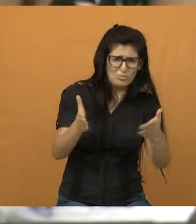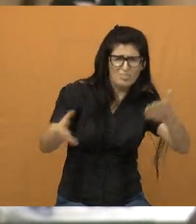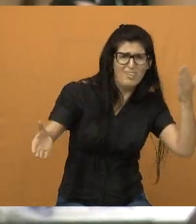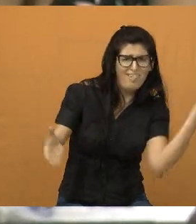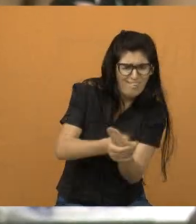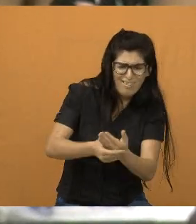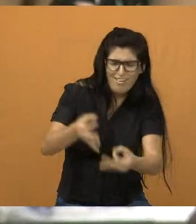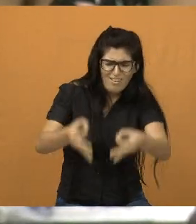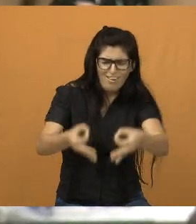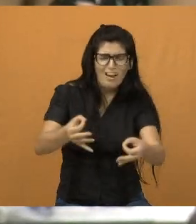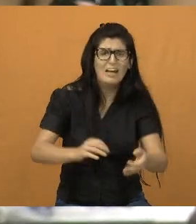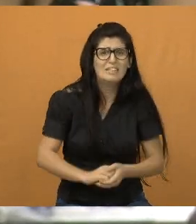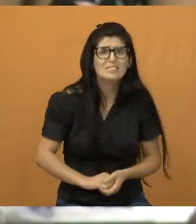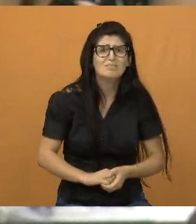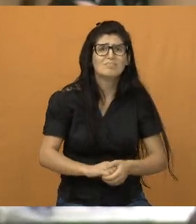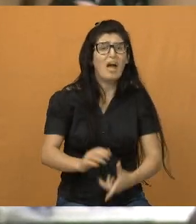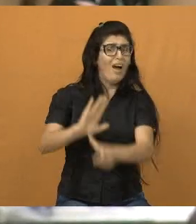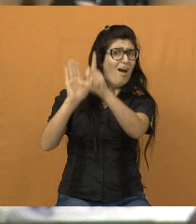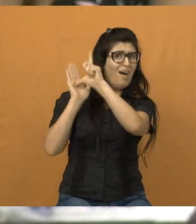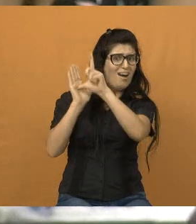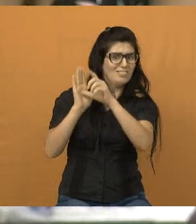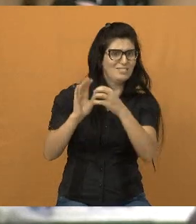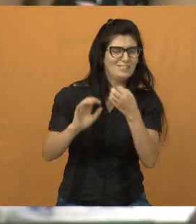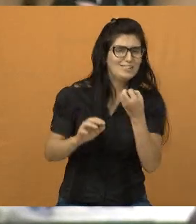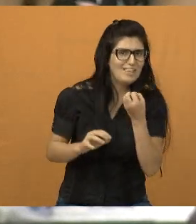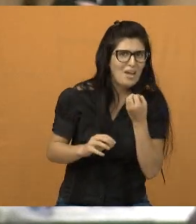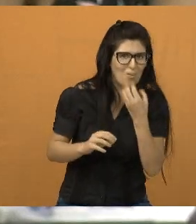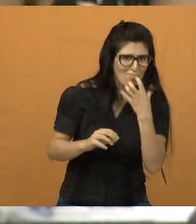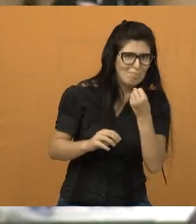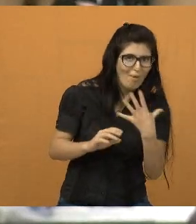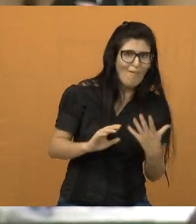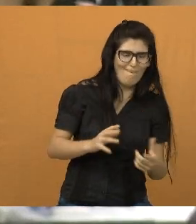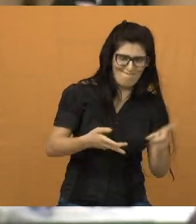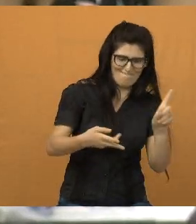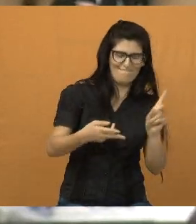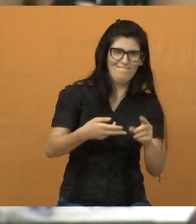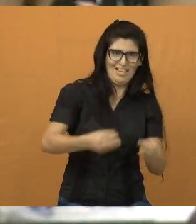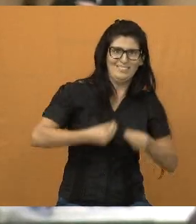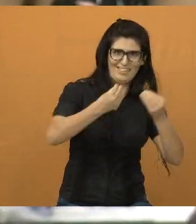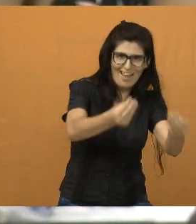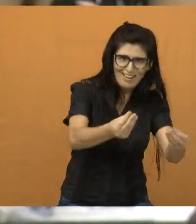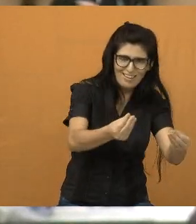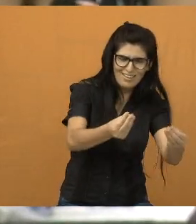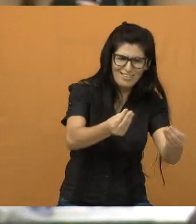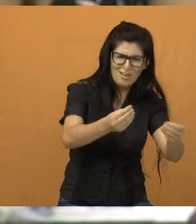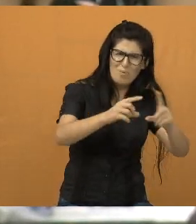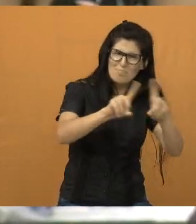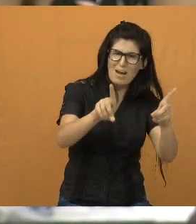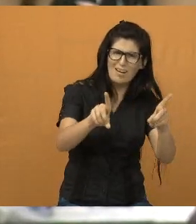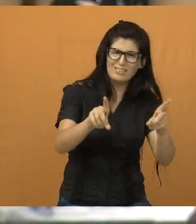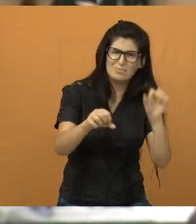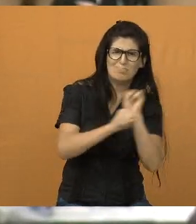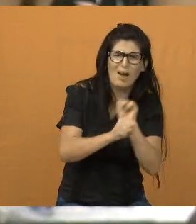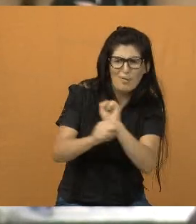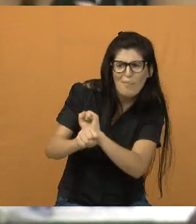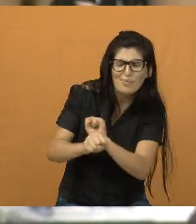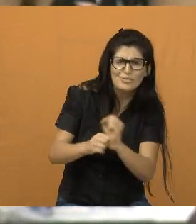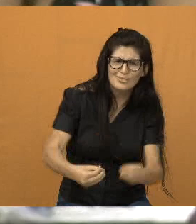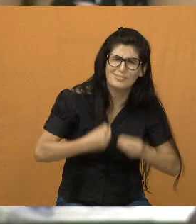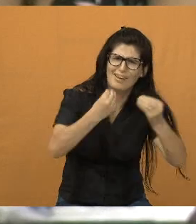um estoque muito legal. Quando coincide 3 coisas de final de ano dessa maneira, acaba acontecendo mesmo de